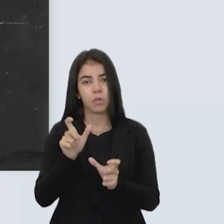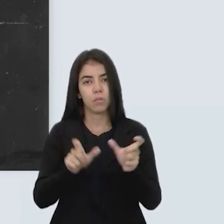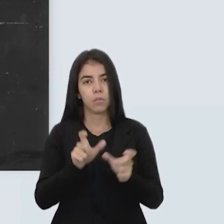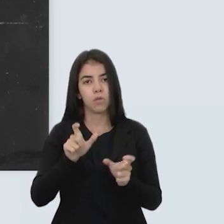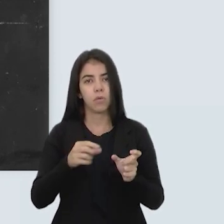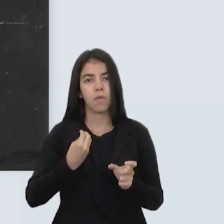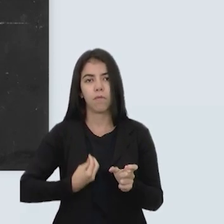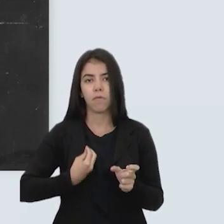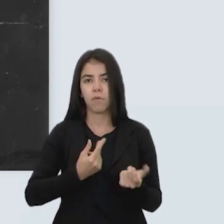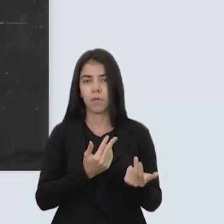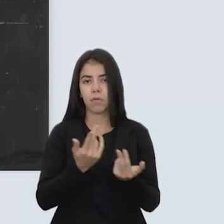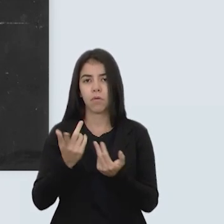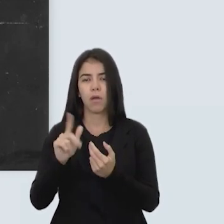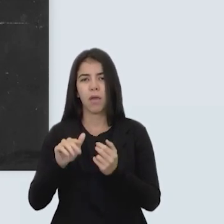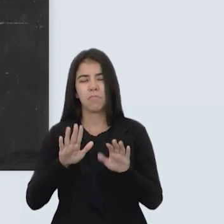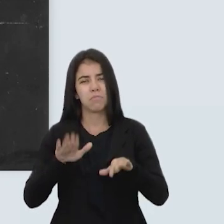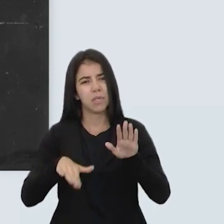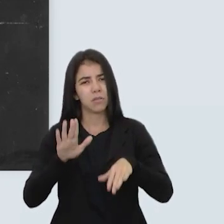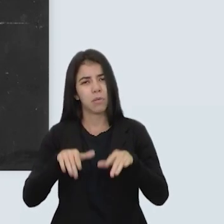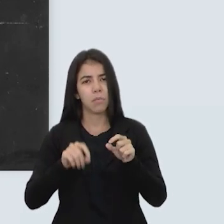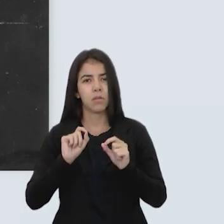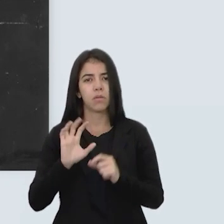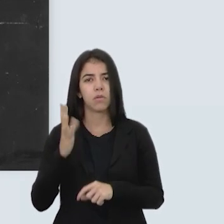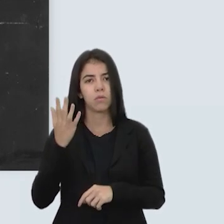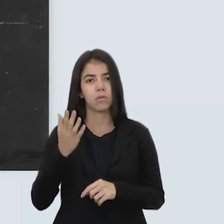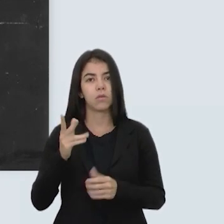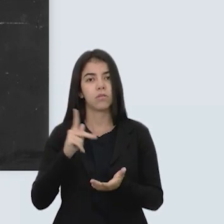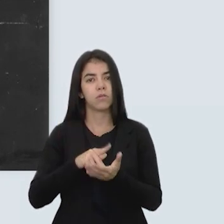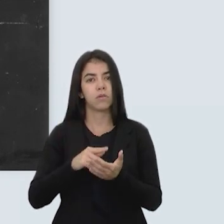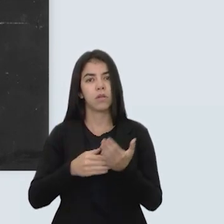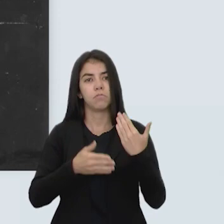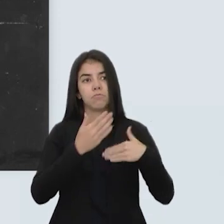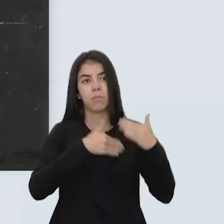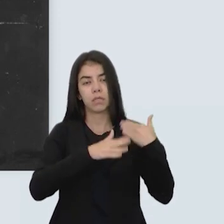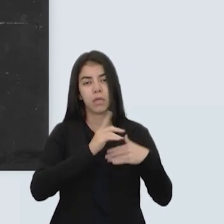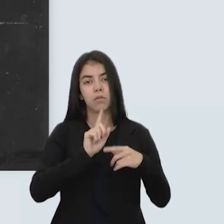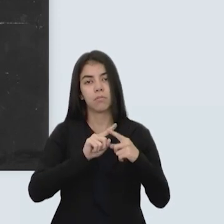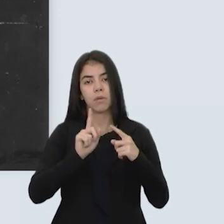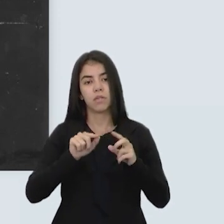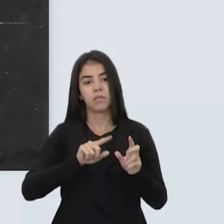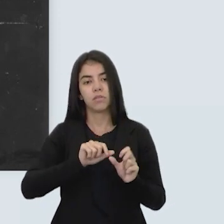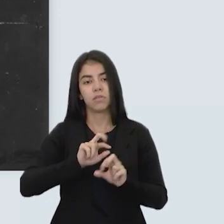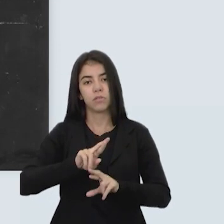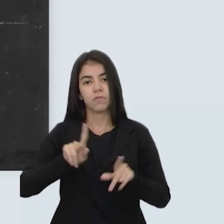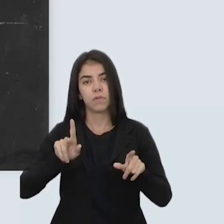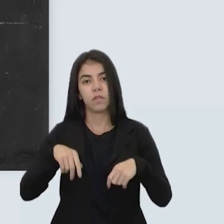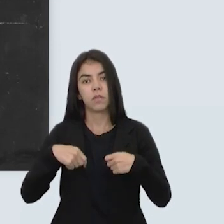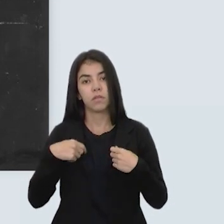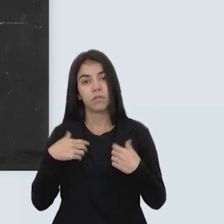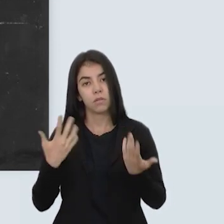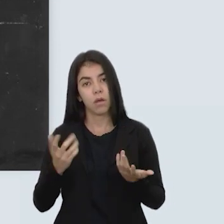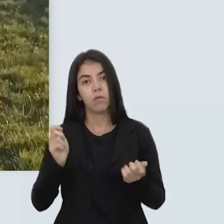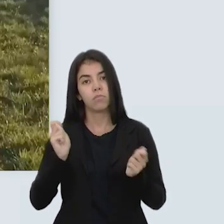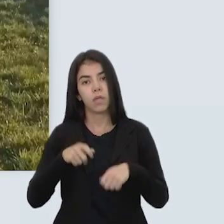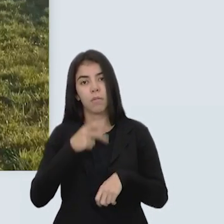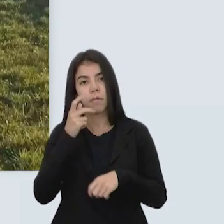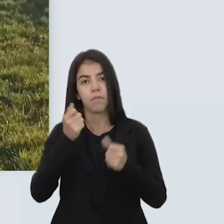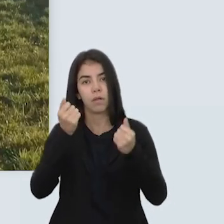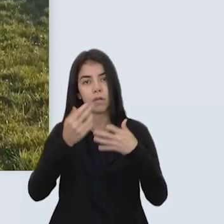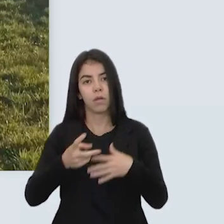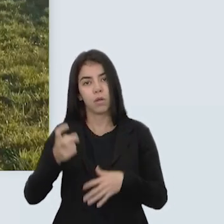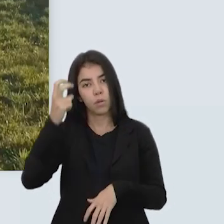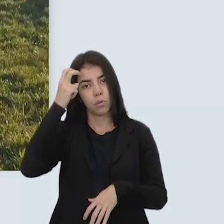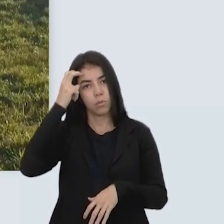vivem. É mais ou menos isso que aconteceu de verdade, só que totalmente o contrário. Então nós podemos finalizar dizendo que cultura